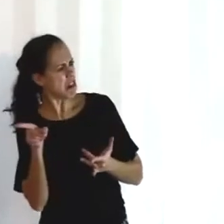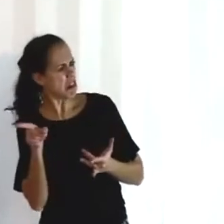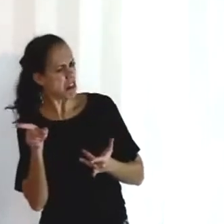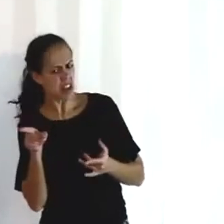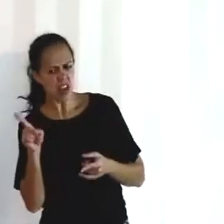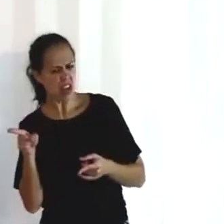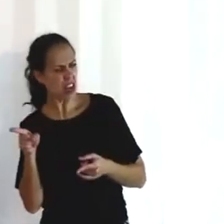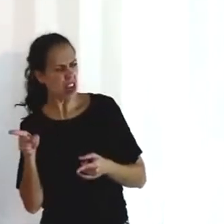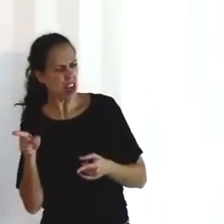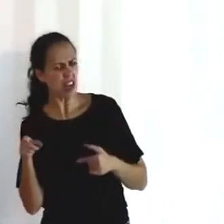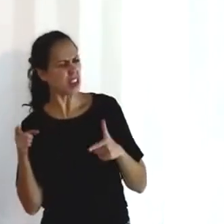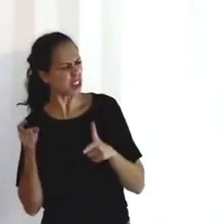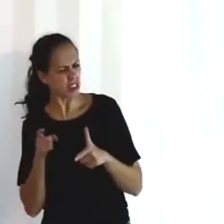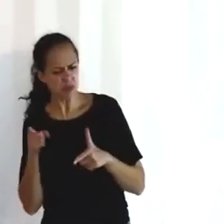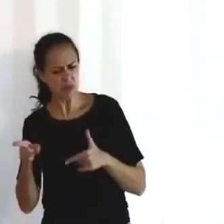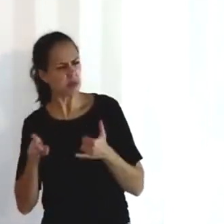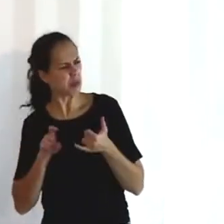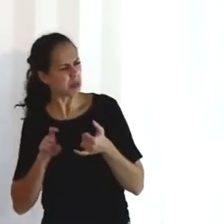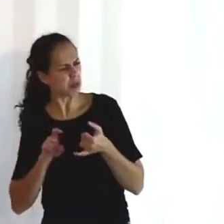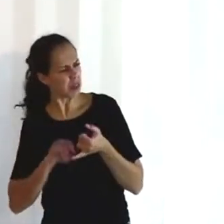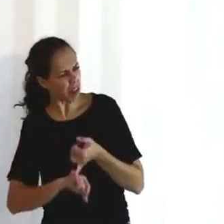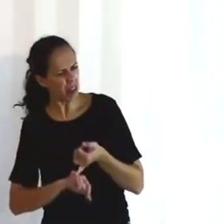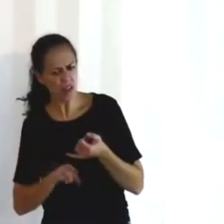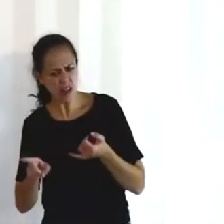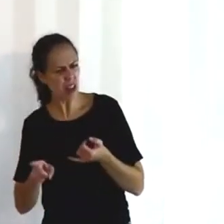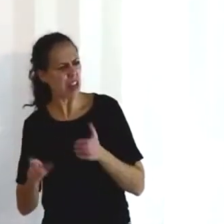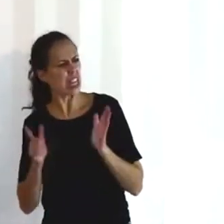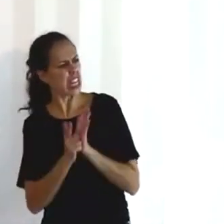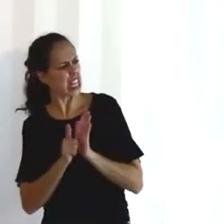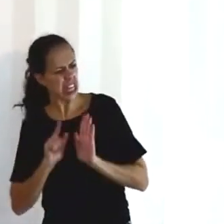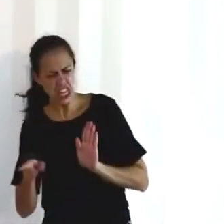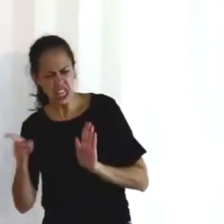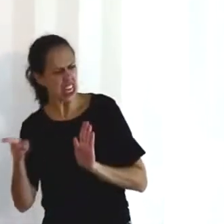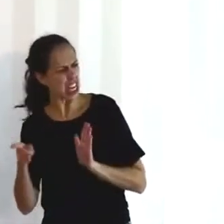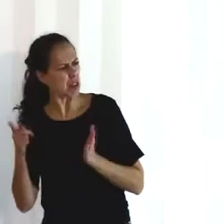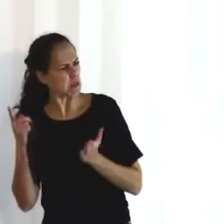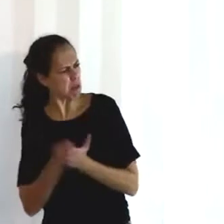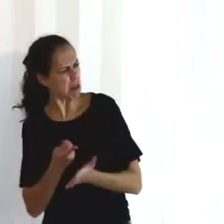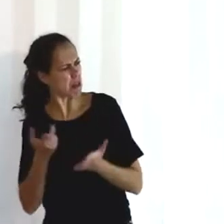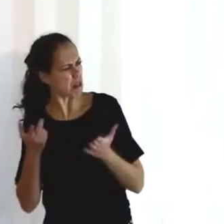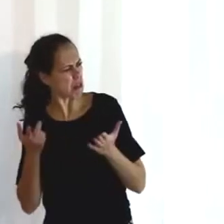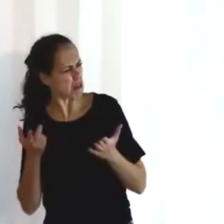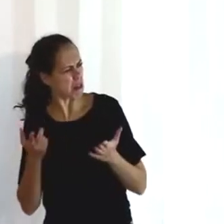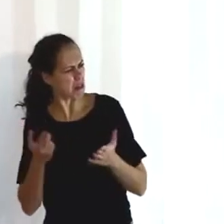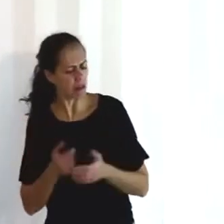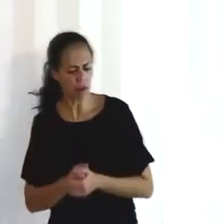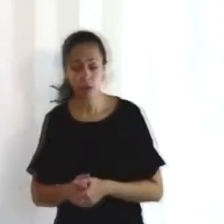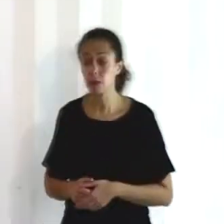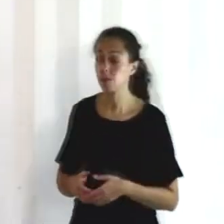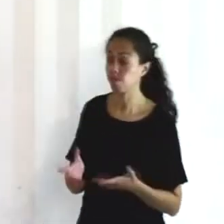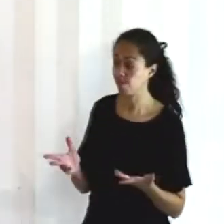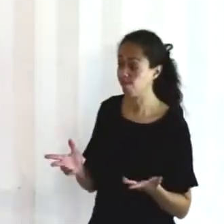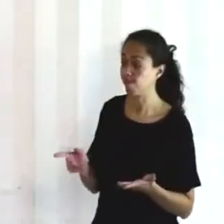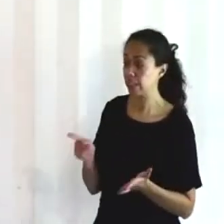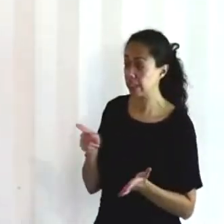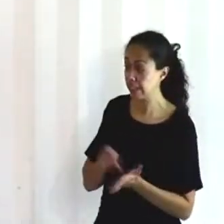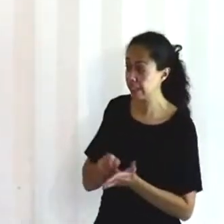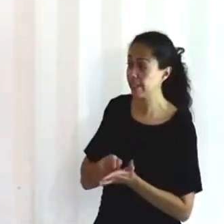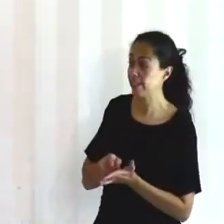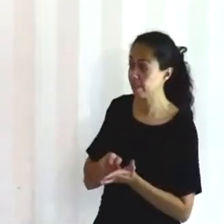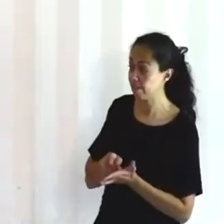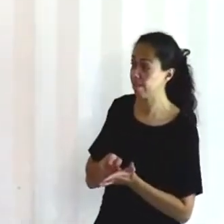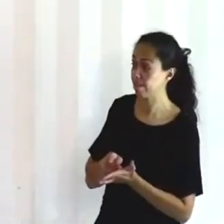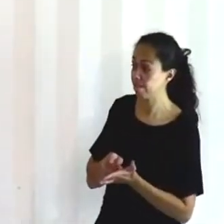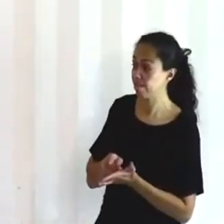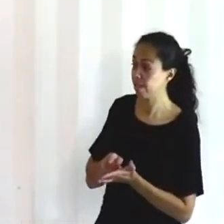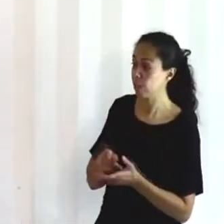que precisa mesmo, pela lei precisa. Então apedrejem, podem apedrejar. Começa por quem não tem